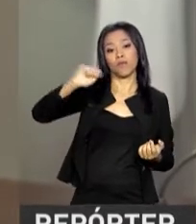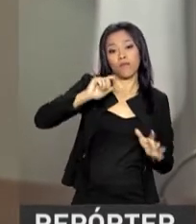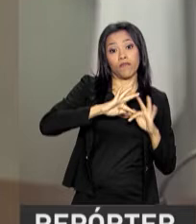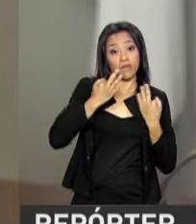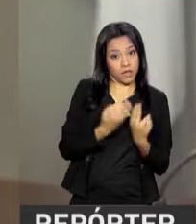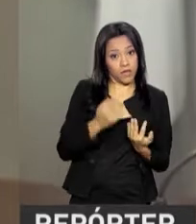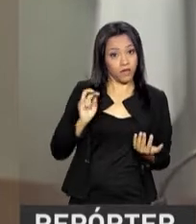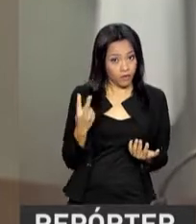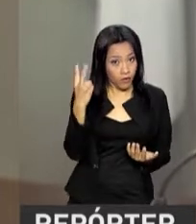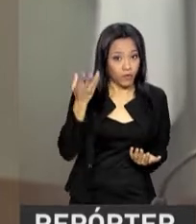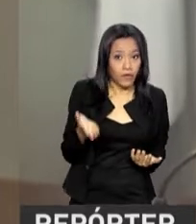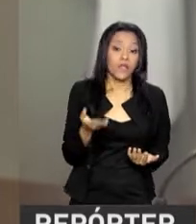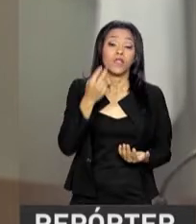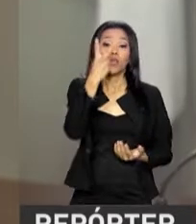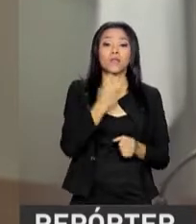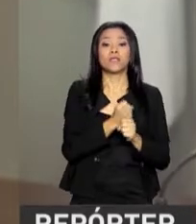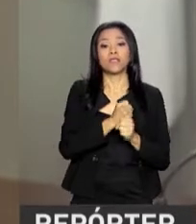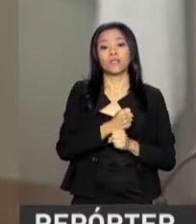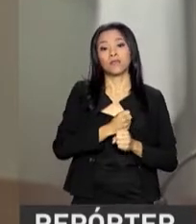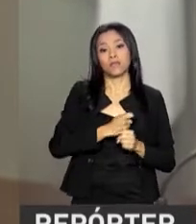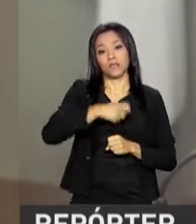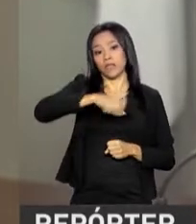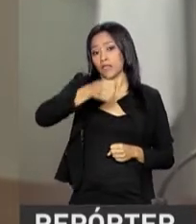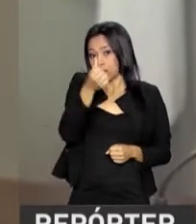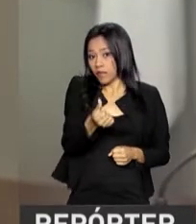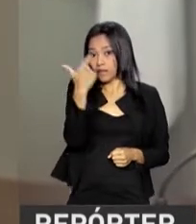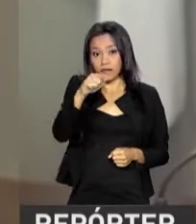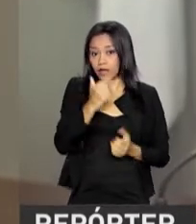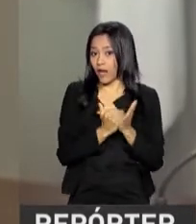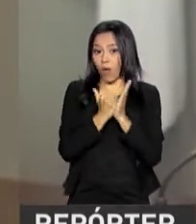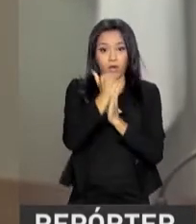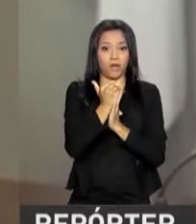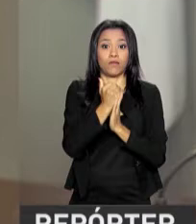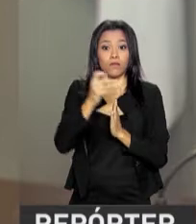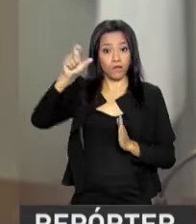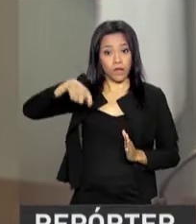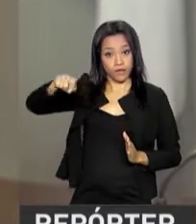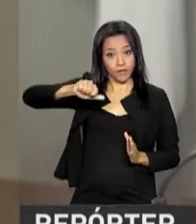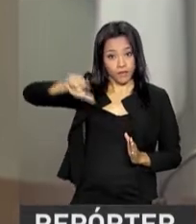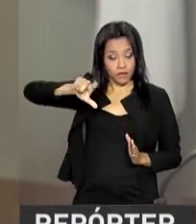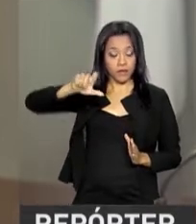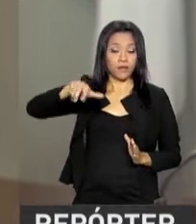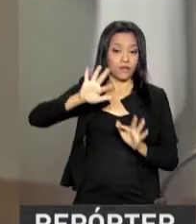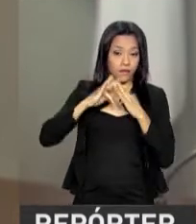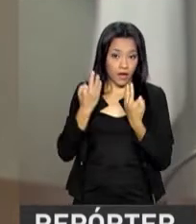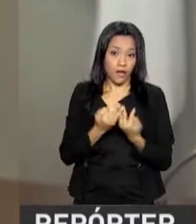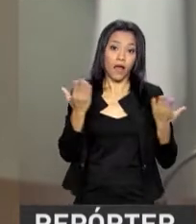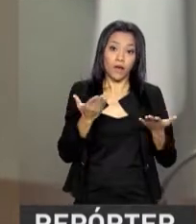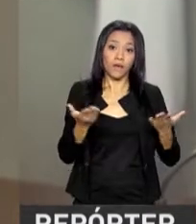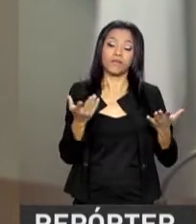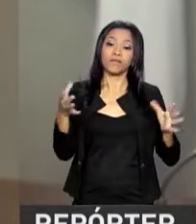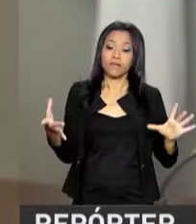presidente lembrou que depois de dois anos e meio sem aumento reajustou o benefício e agora trabalha na integração do bolsa família